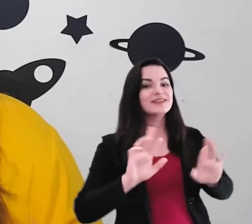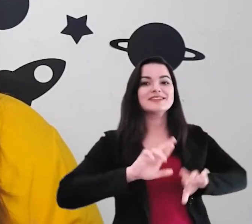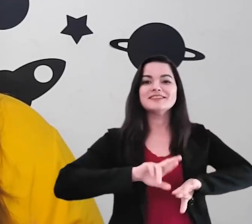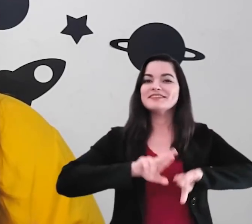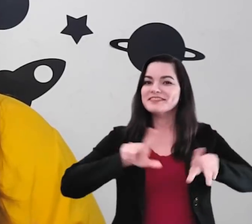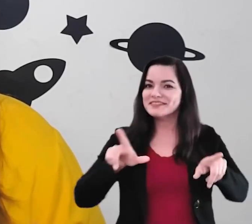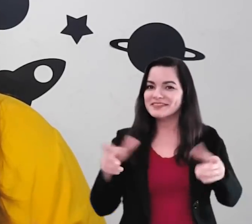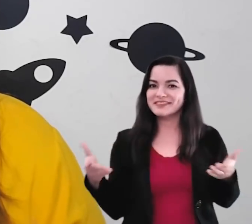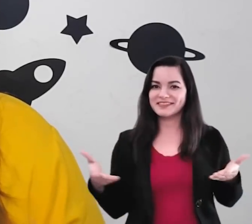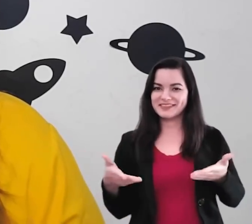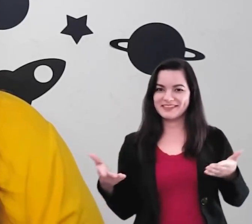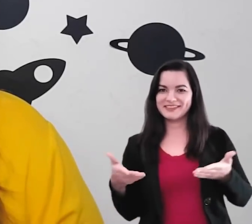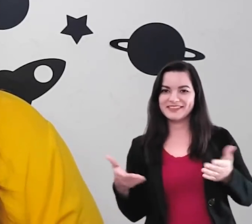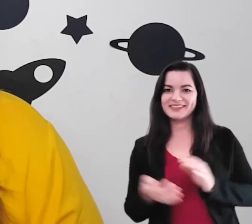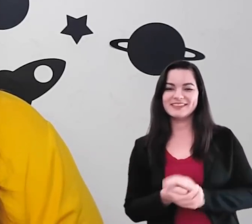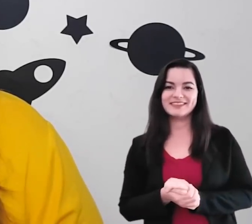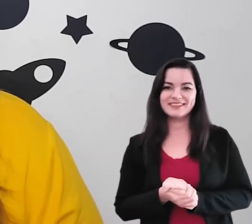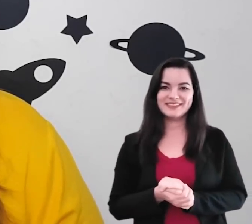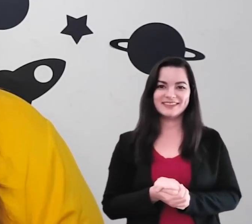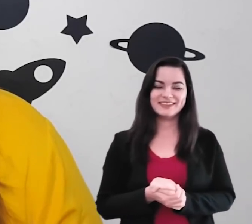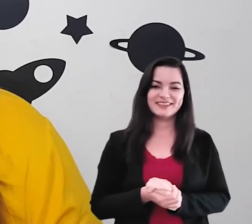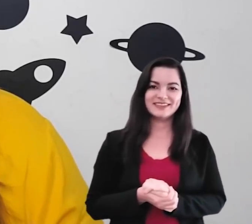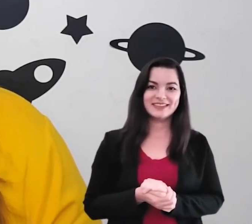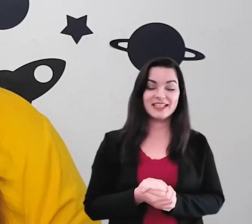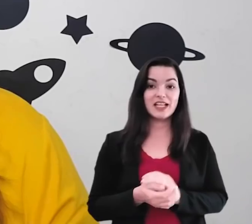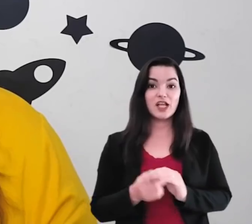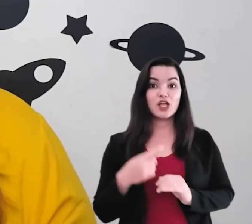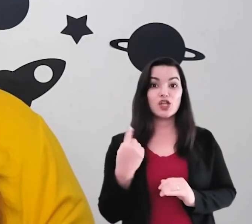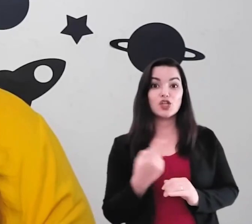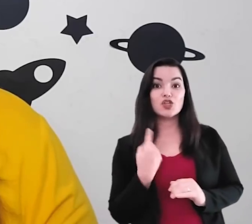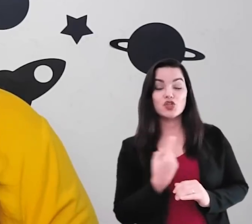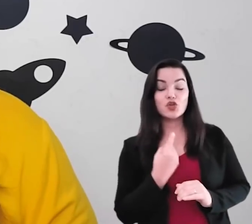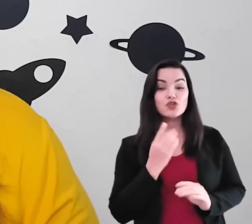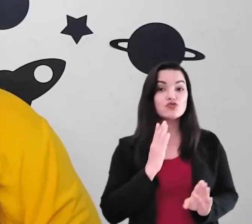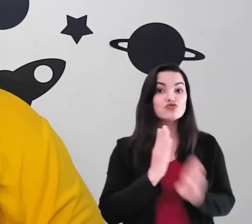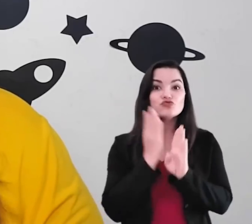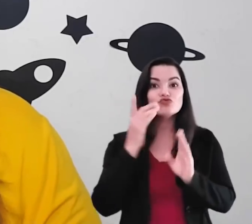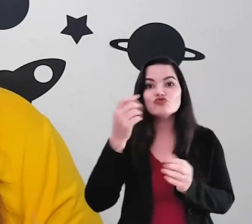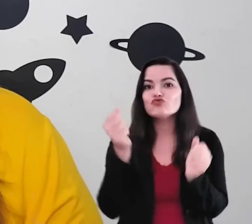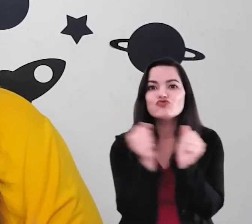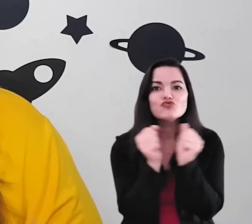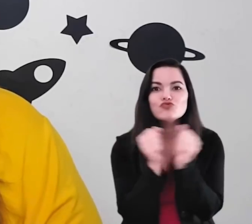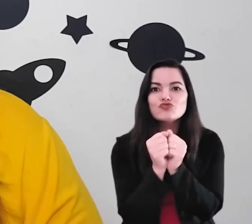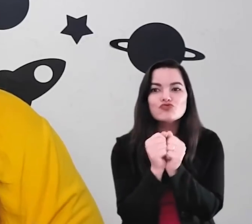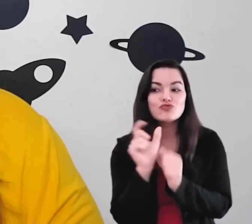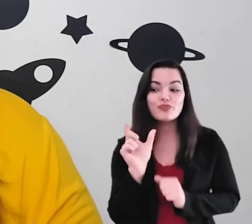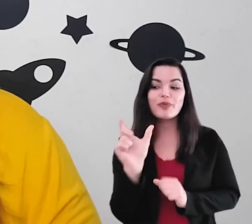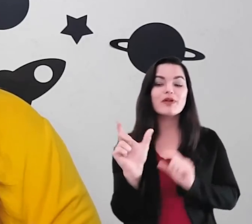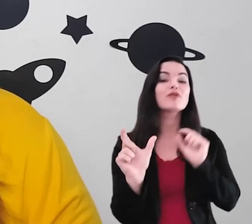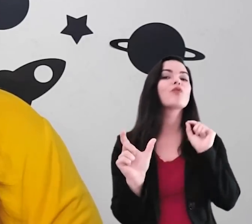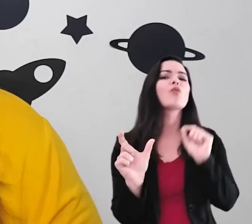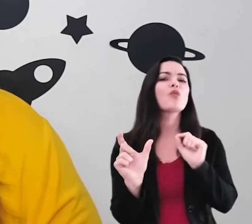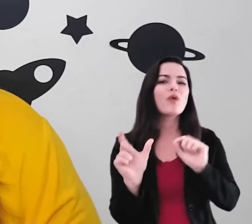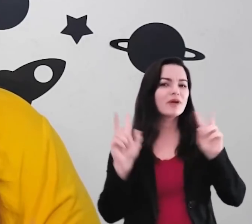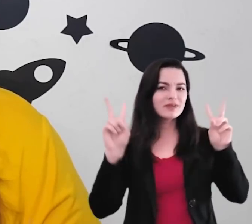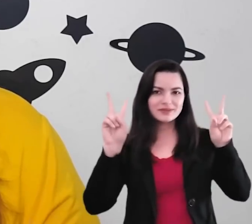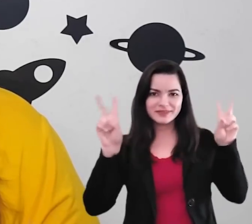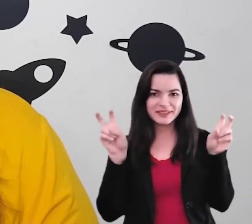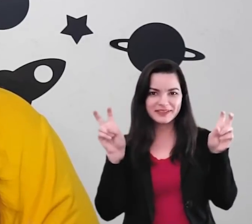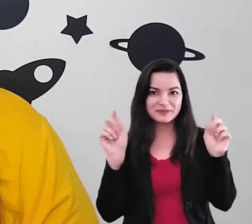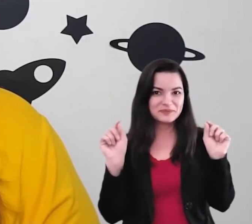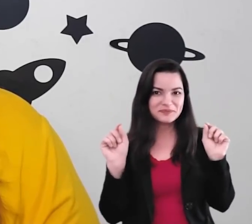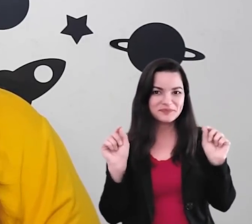um pouquinho diferente. Nós vamos descobrir juntos qual é a palavra, qual é o tema do